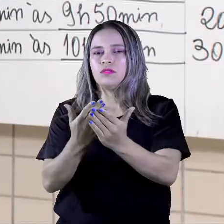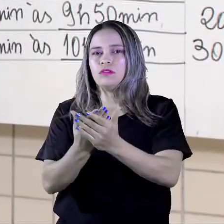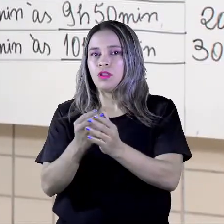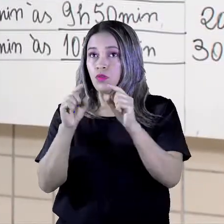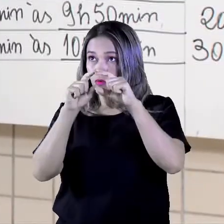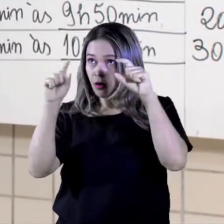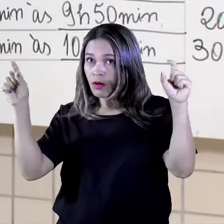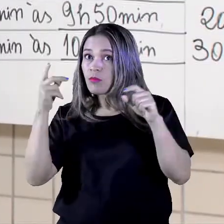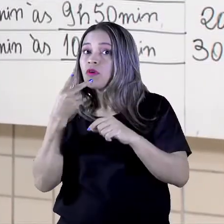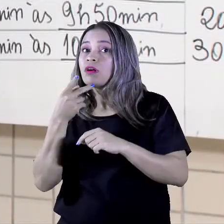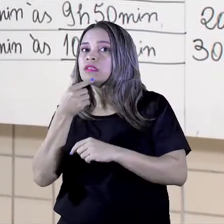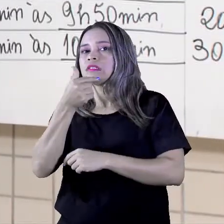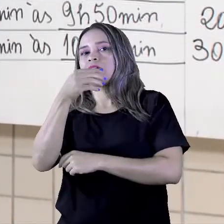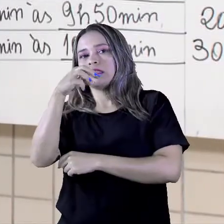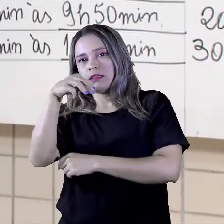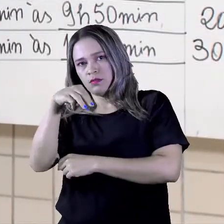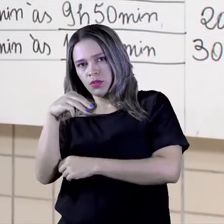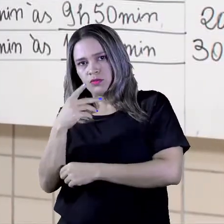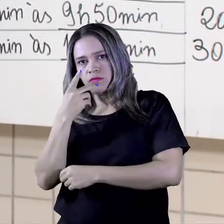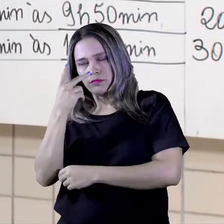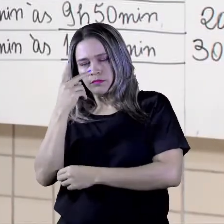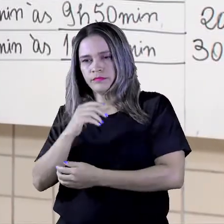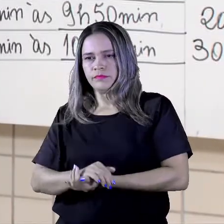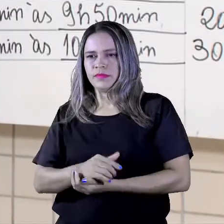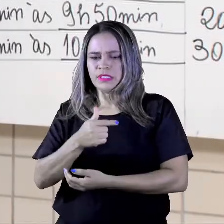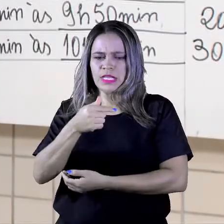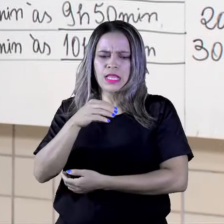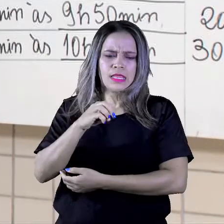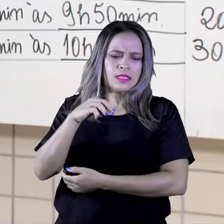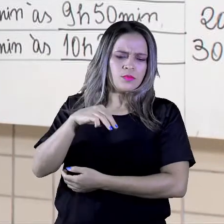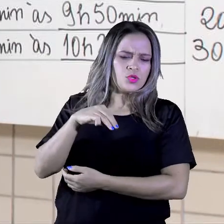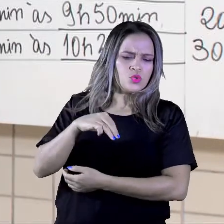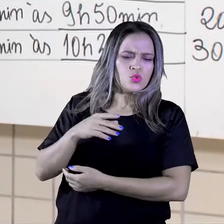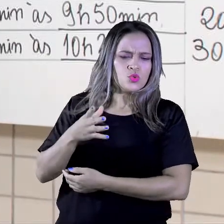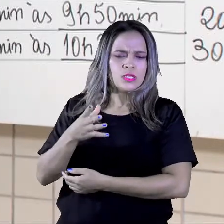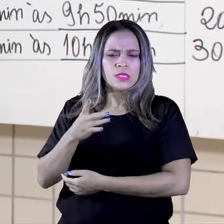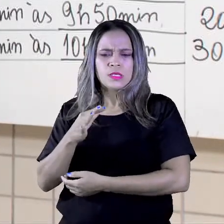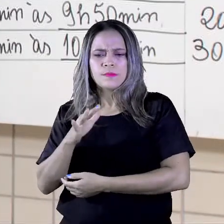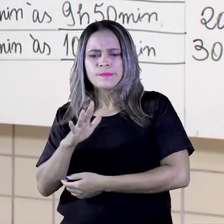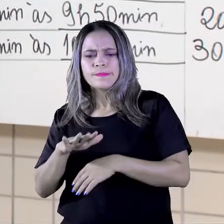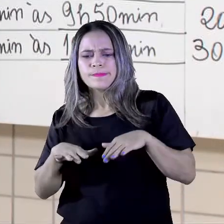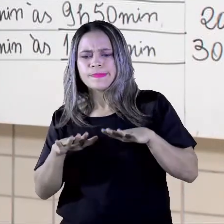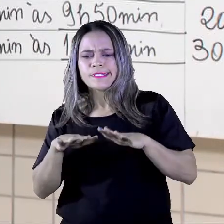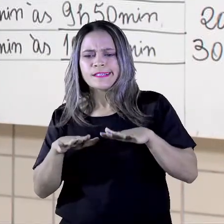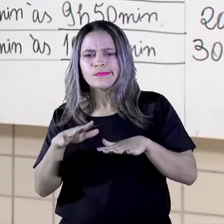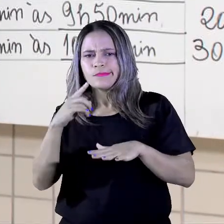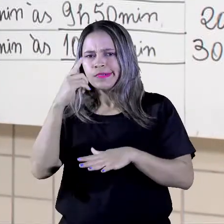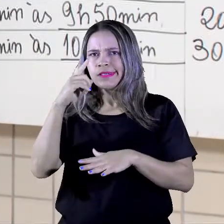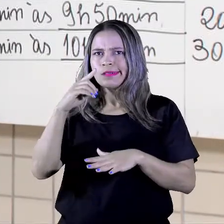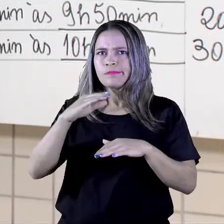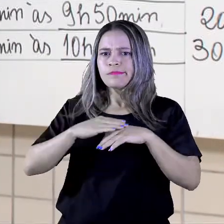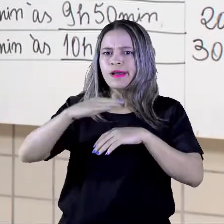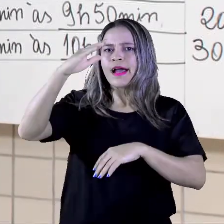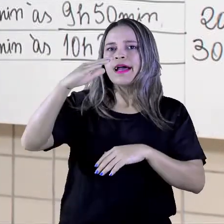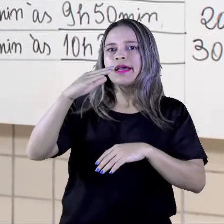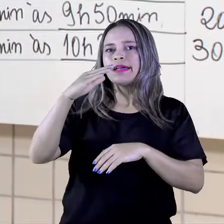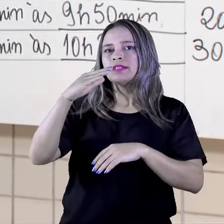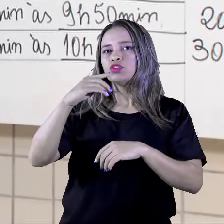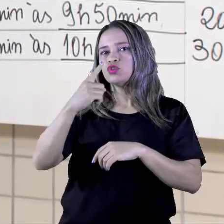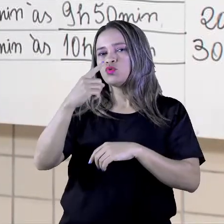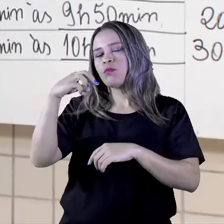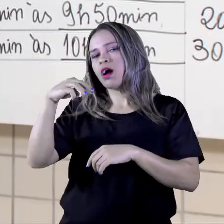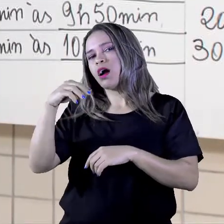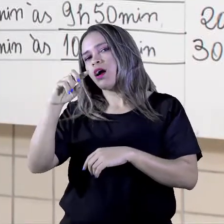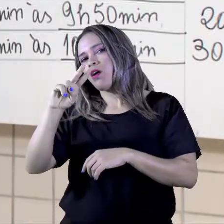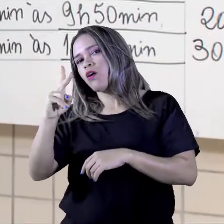percurso? 70 minutos. 70 minutos dá mais ou menos que uma hora. Dá mais que